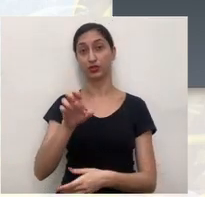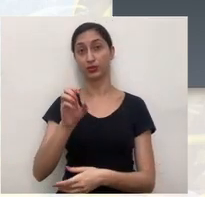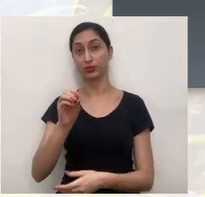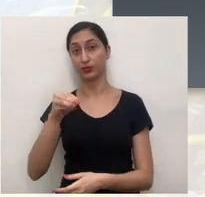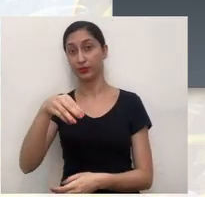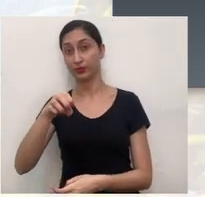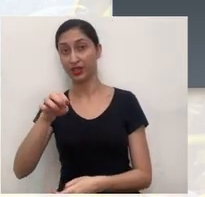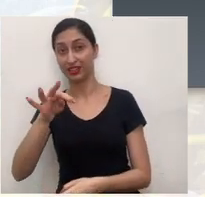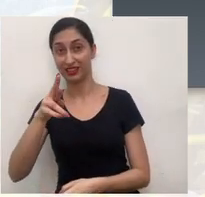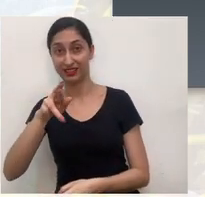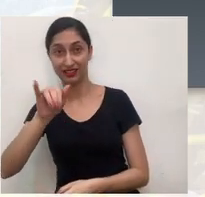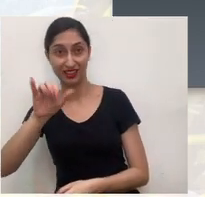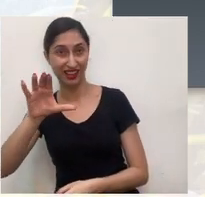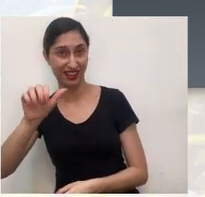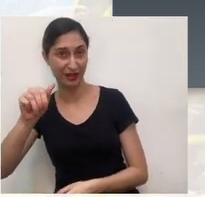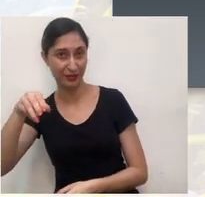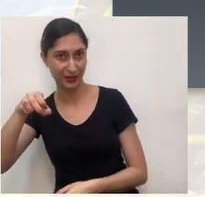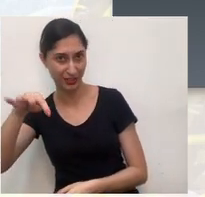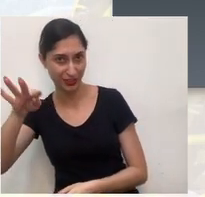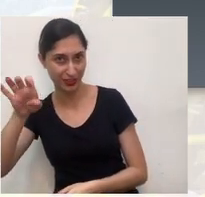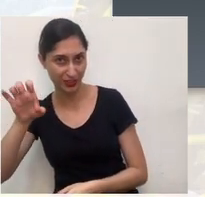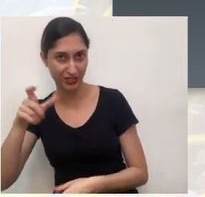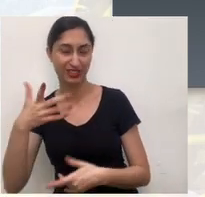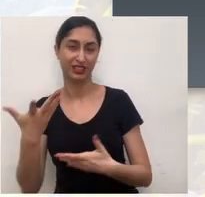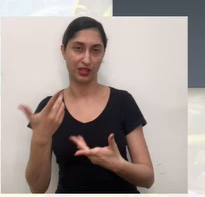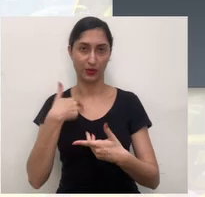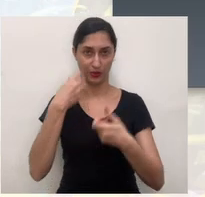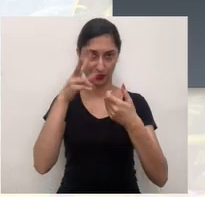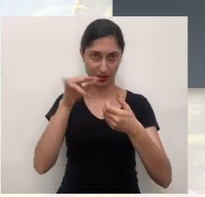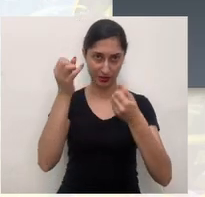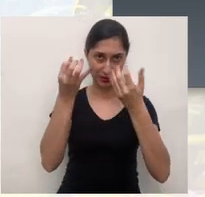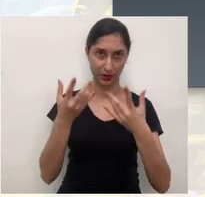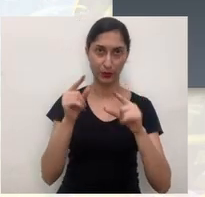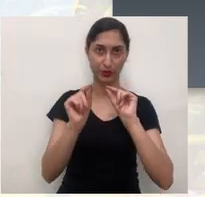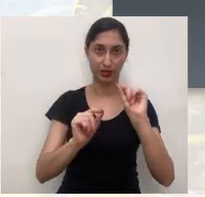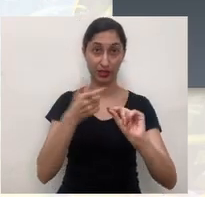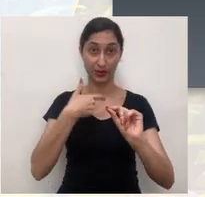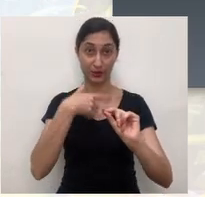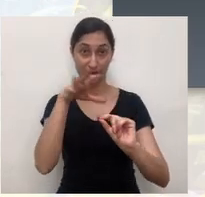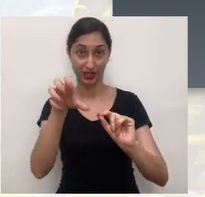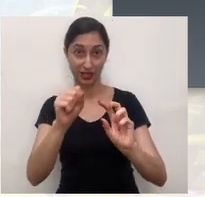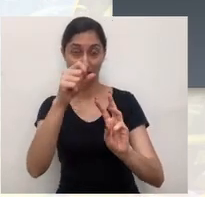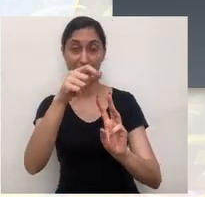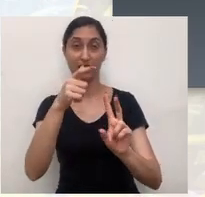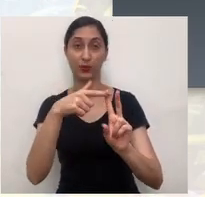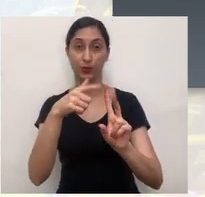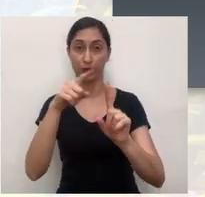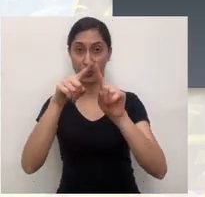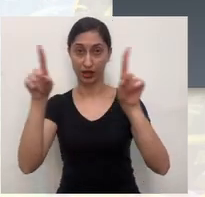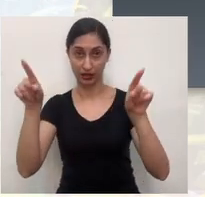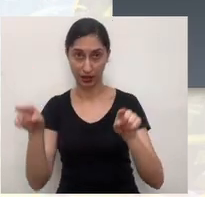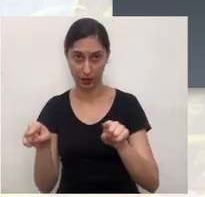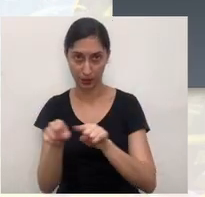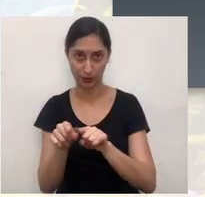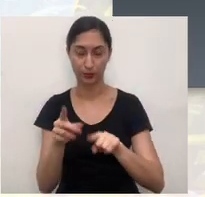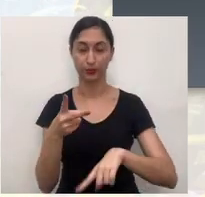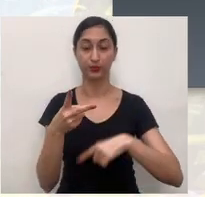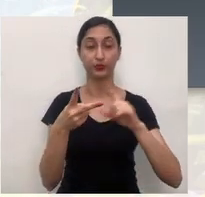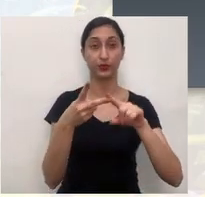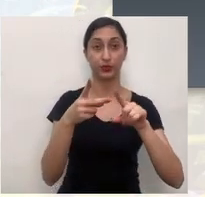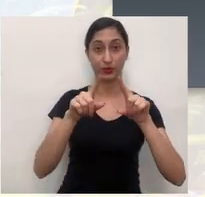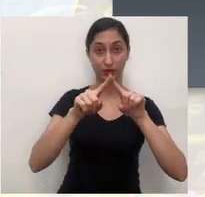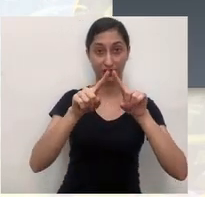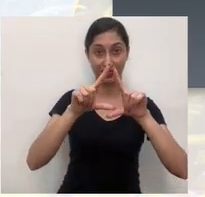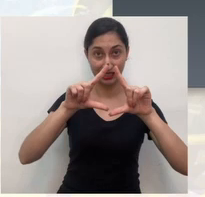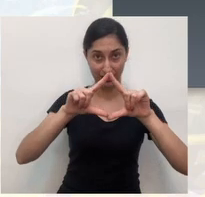campo euclidiano da geometria, né? Se eu pegar 3 figuras, um quadrado, um triângulo e